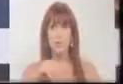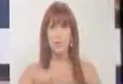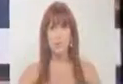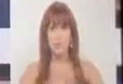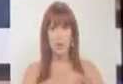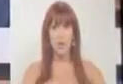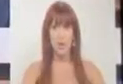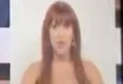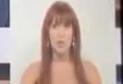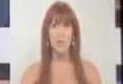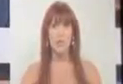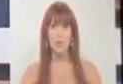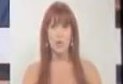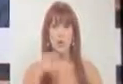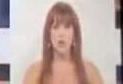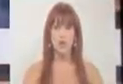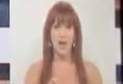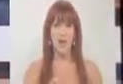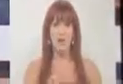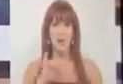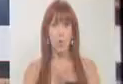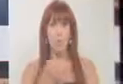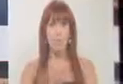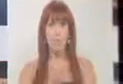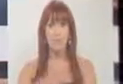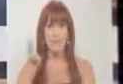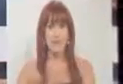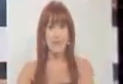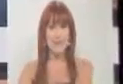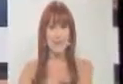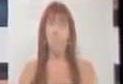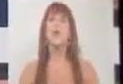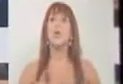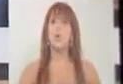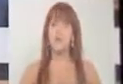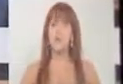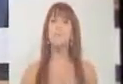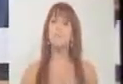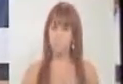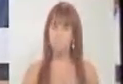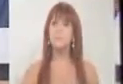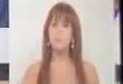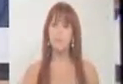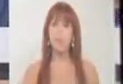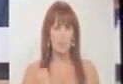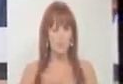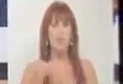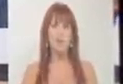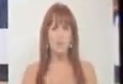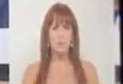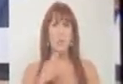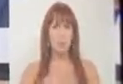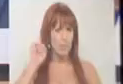auditório do local, Sr. Presidente da ANAF e demais membros da direção. Começo por reconhecer o papel importante